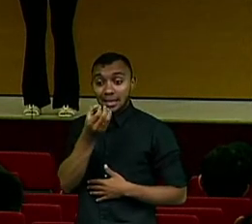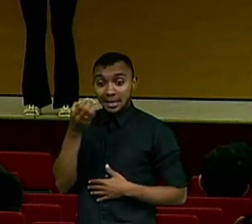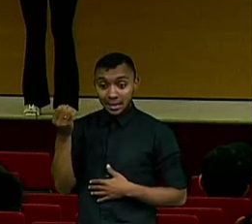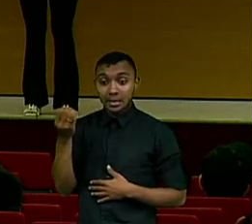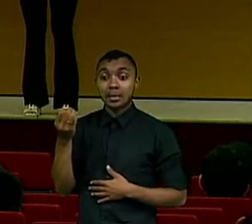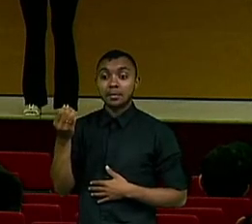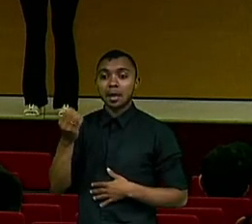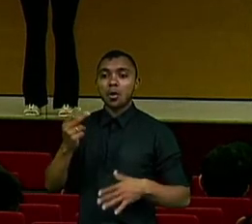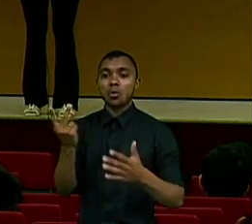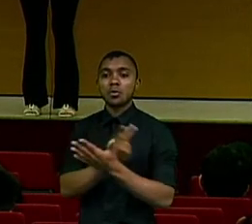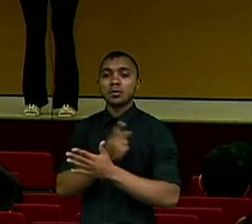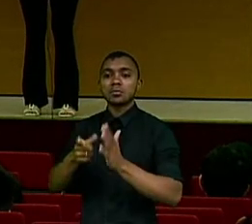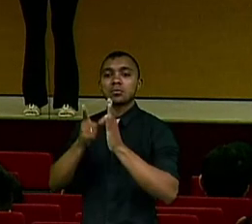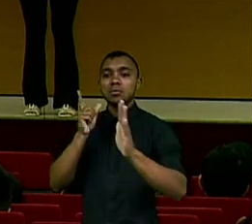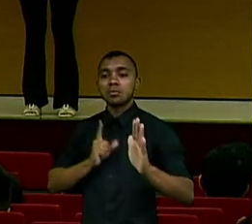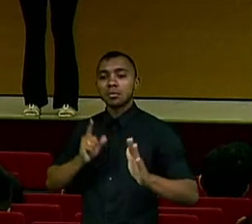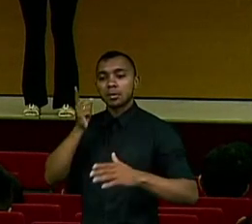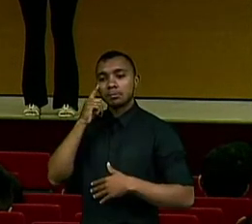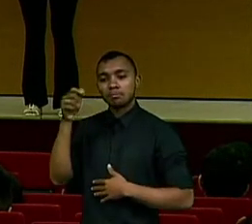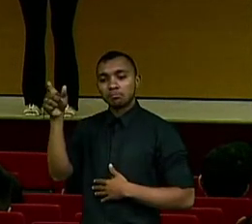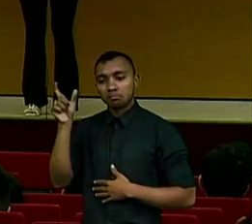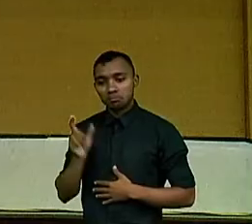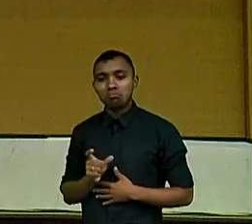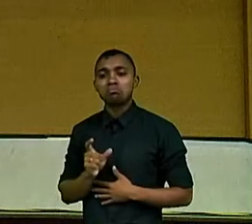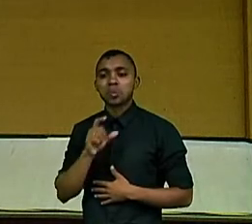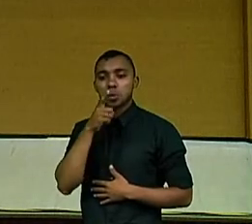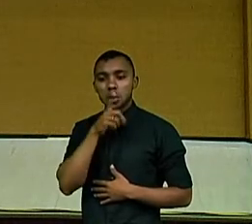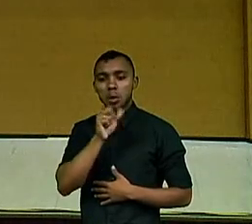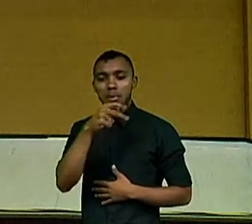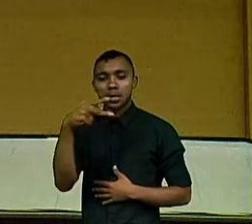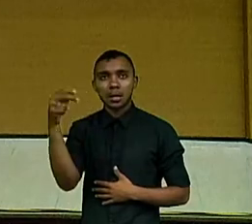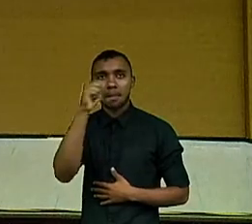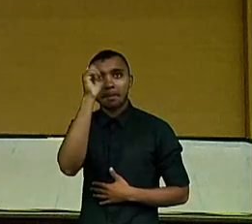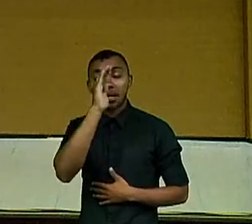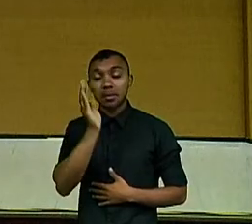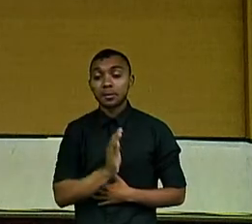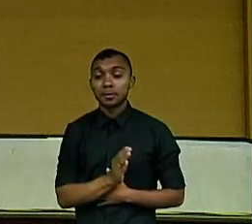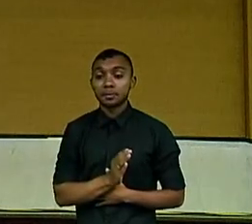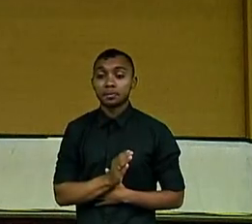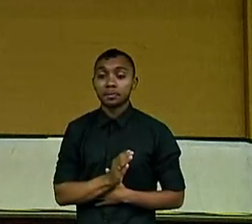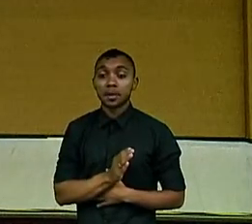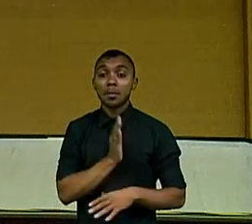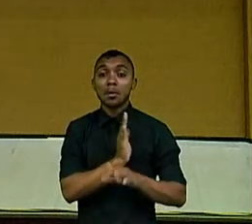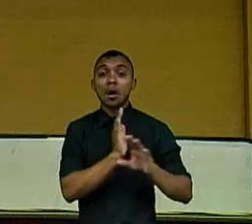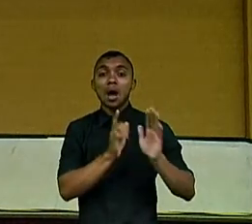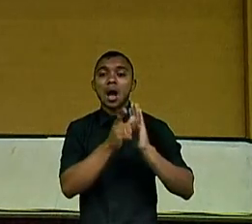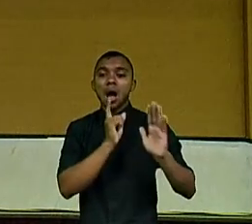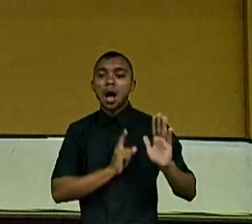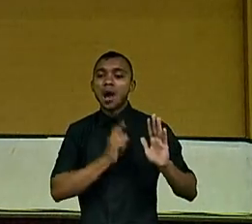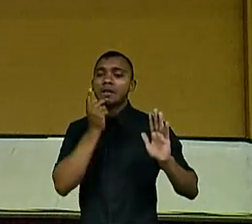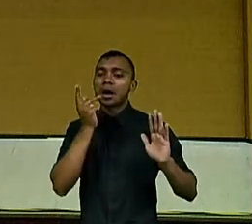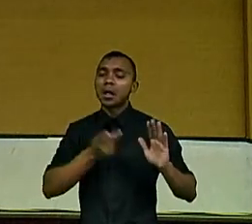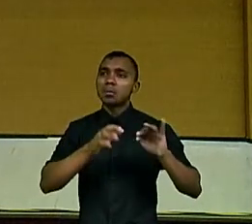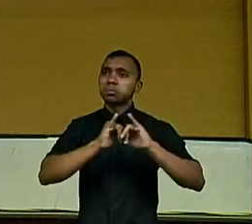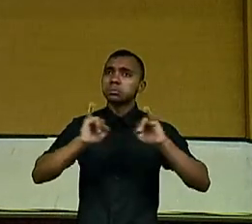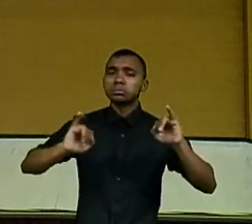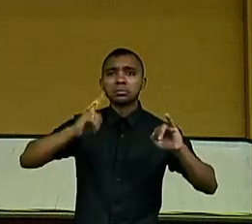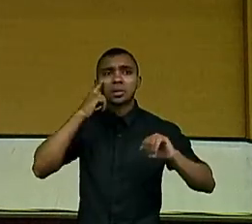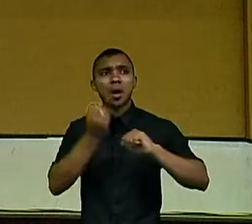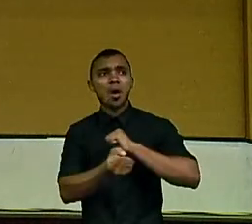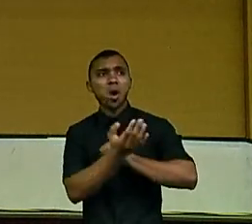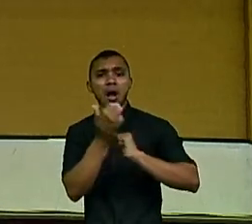meteorica a presidência da república com um discurso de combate à corrupção em